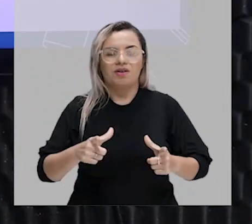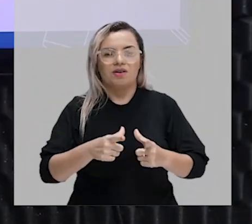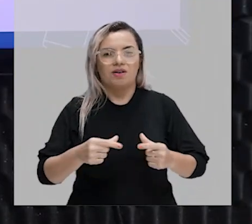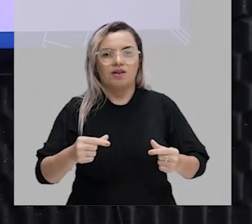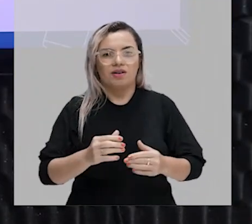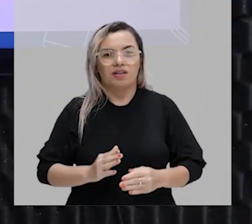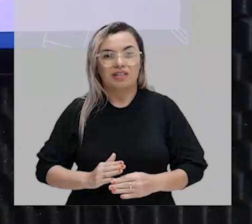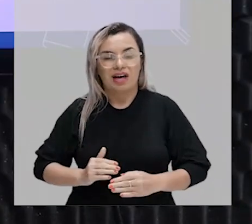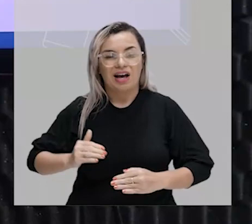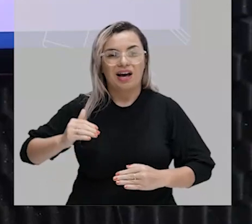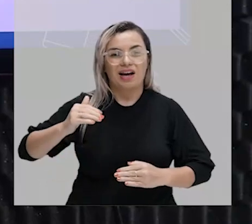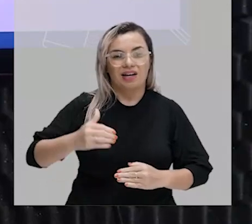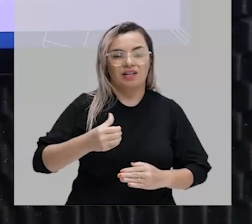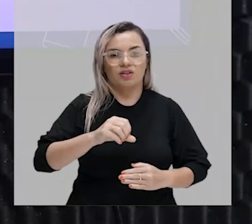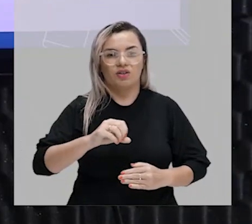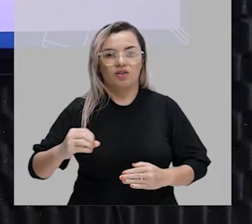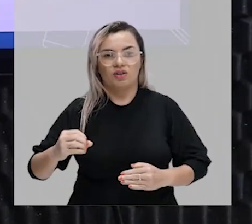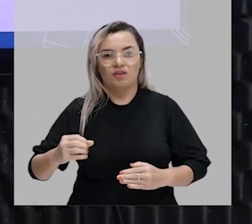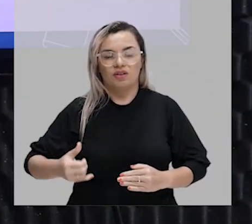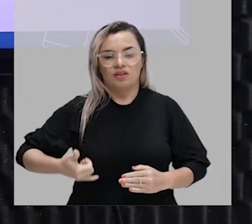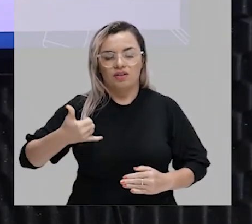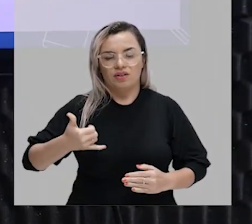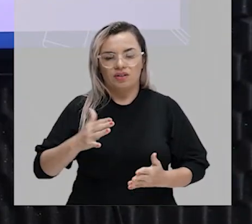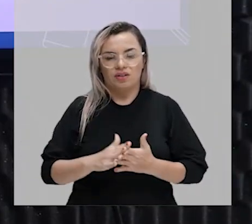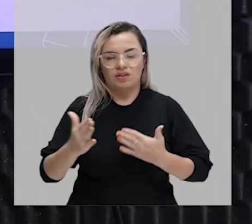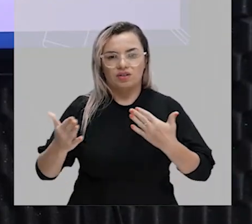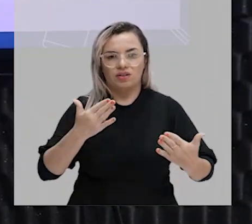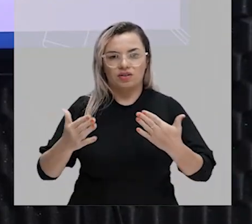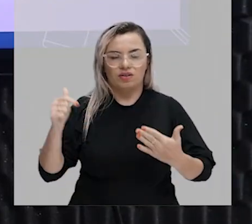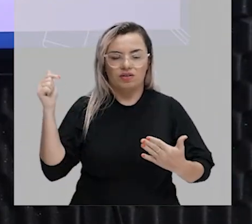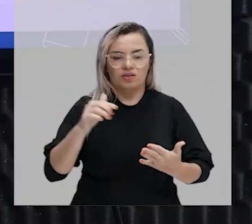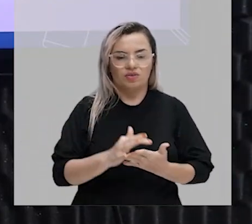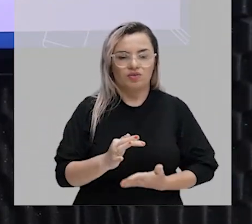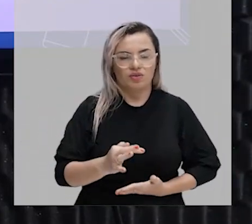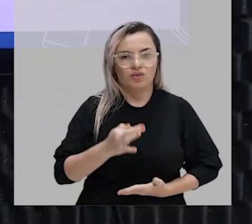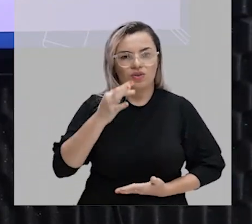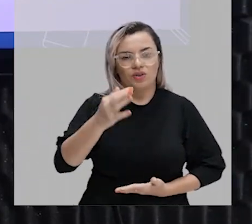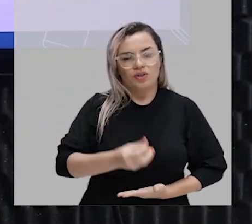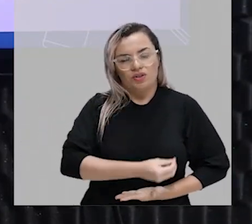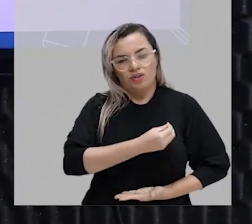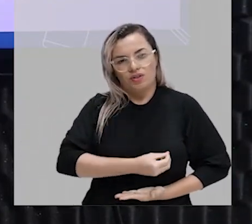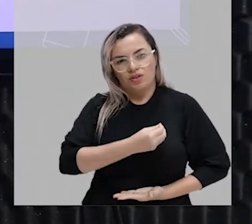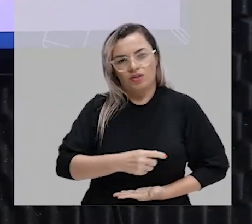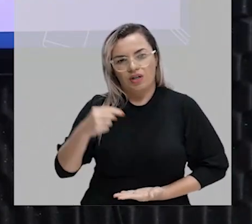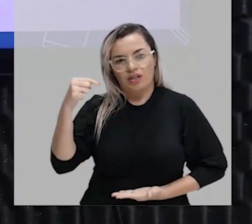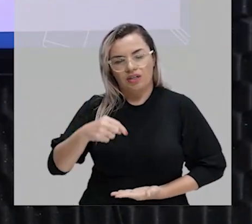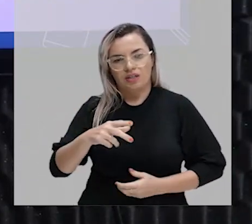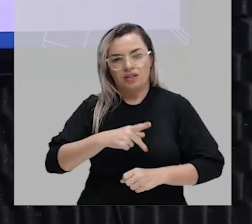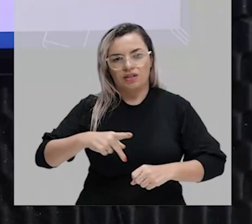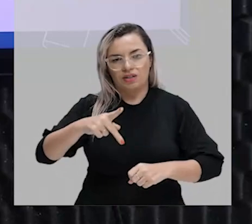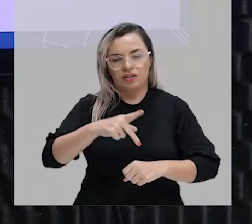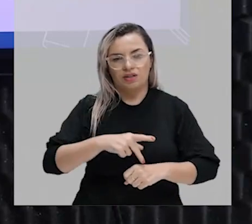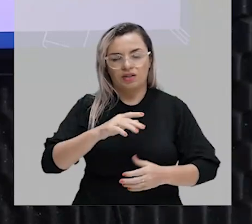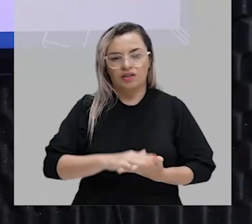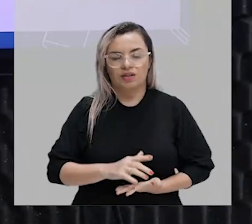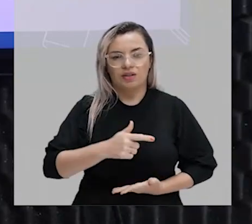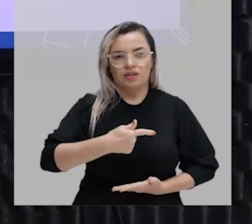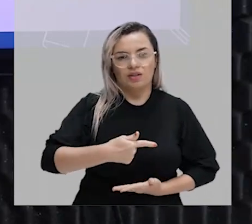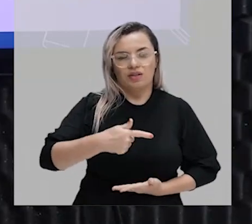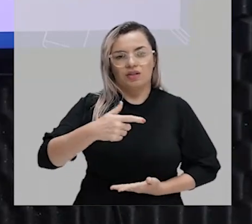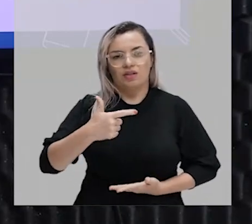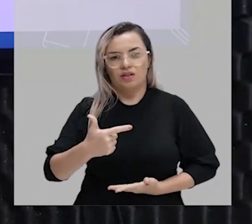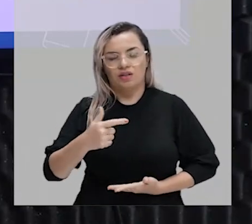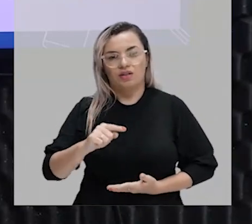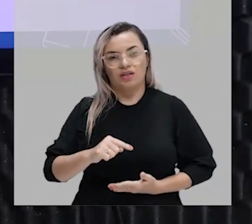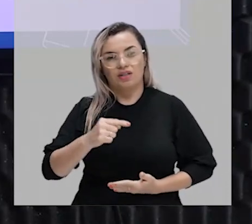idade, tá certo? Só a nível de comparação, a expectativa de vida no Brasil está na casa aí de 72 para 73 anos. Então o Japão está 10